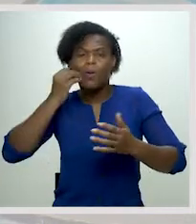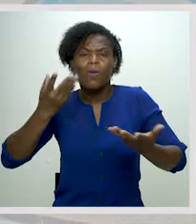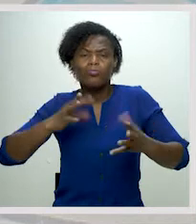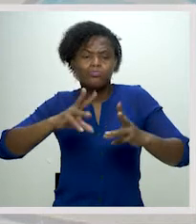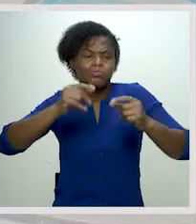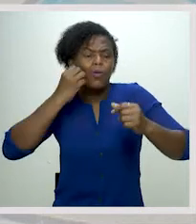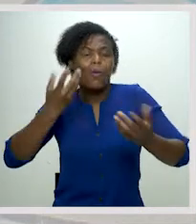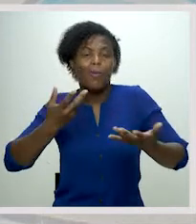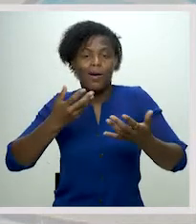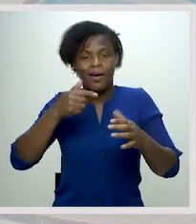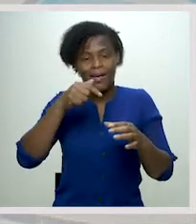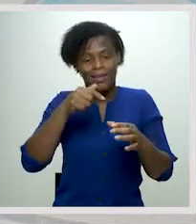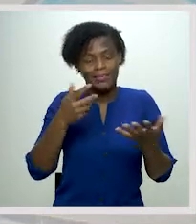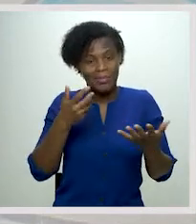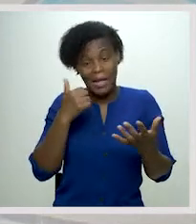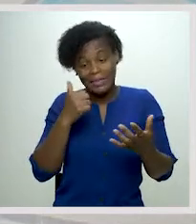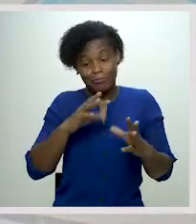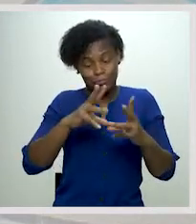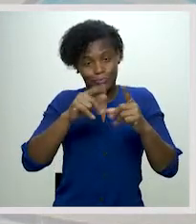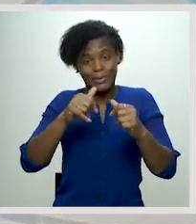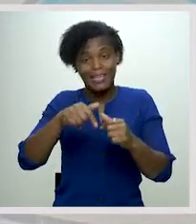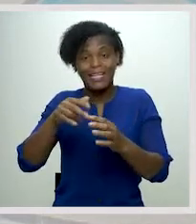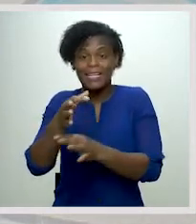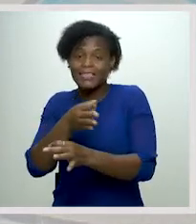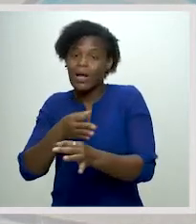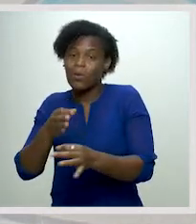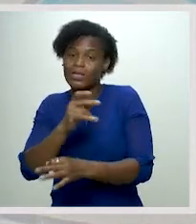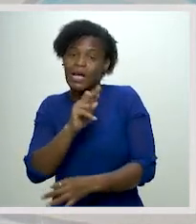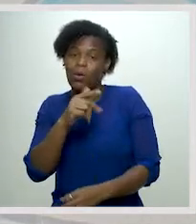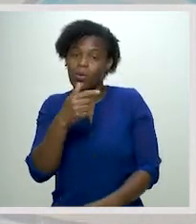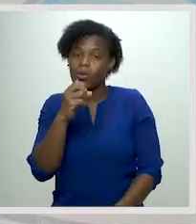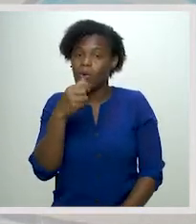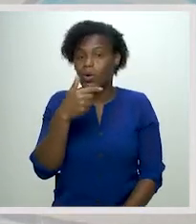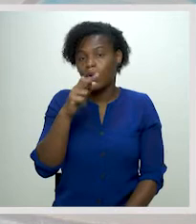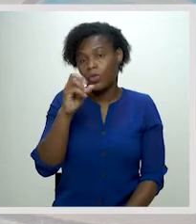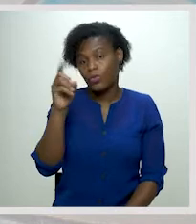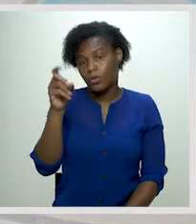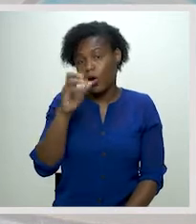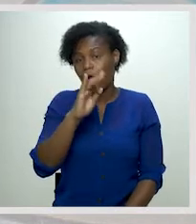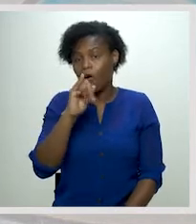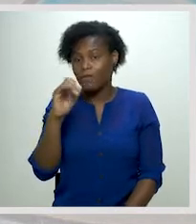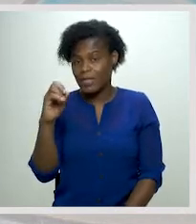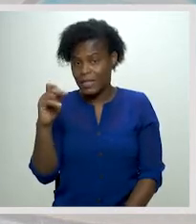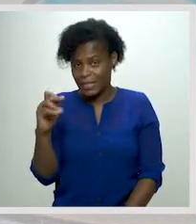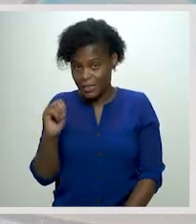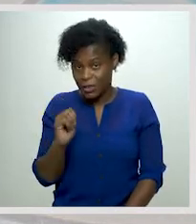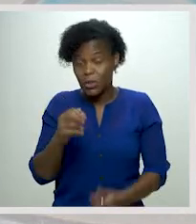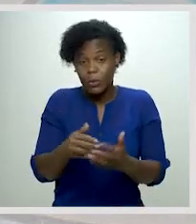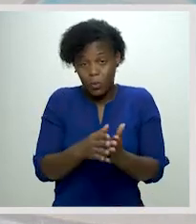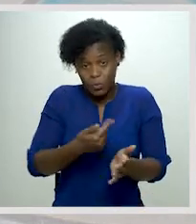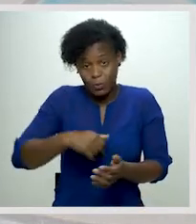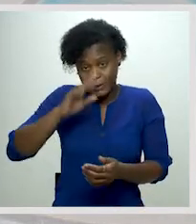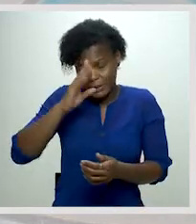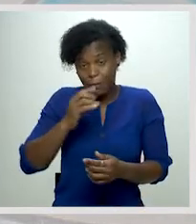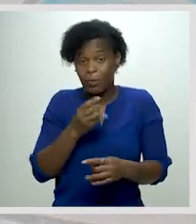como evoluíram? Através do quê? Das células autotróficas. Essas células autotróficas, como todos